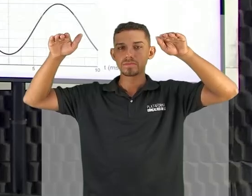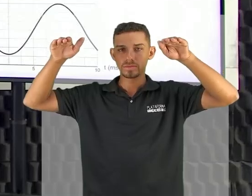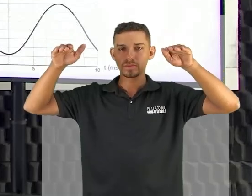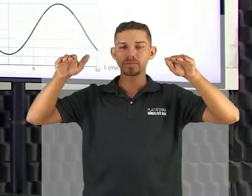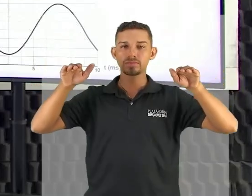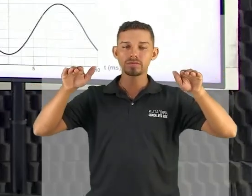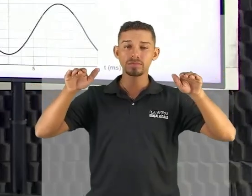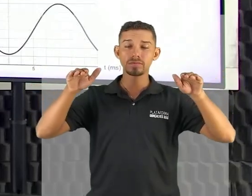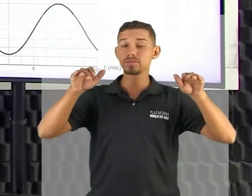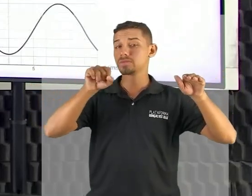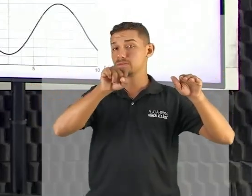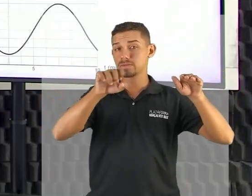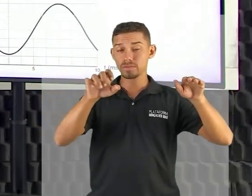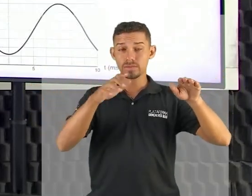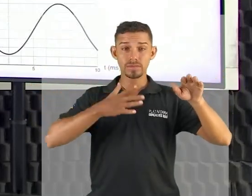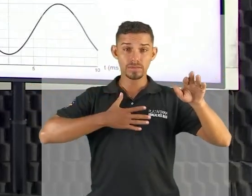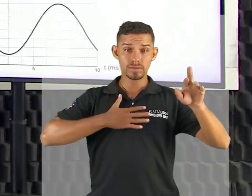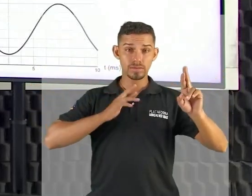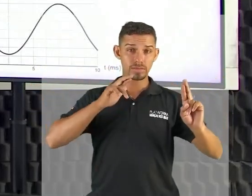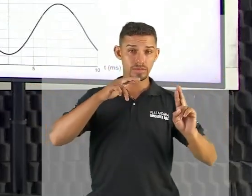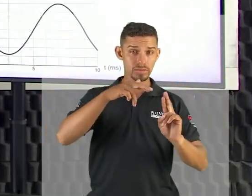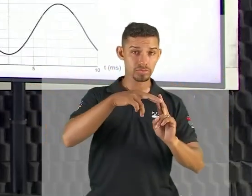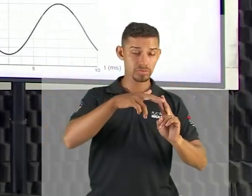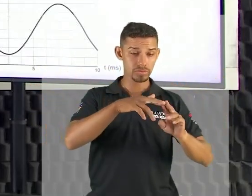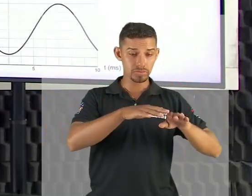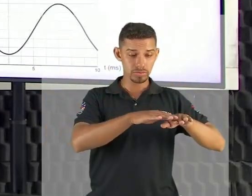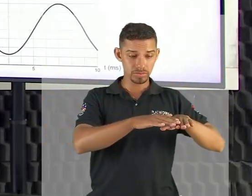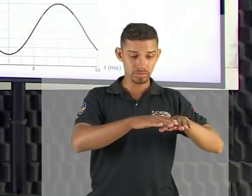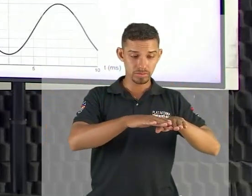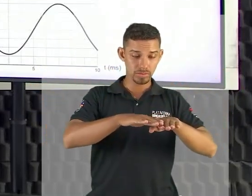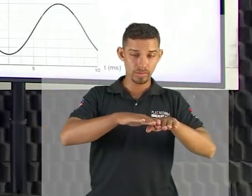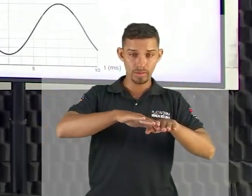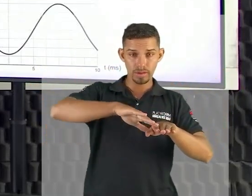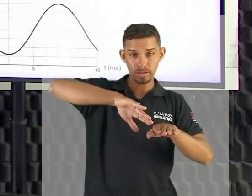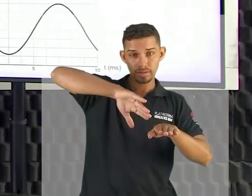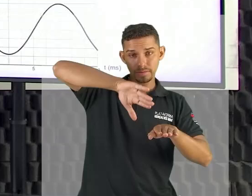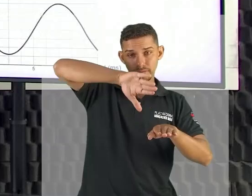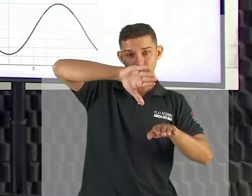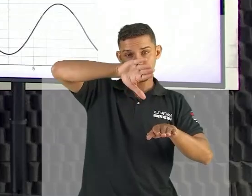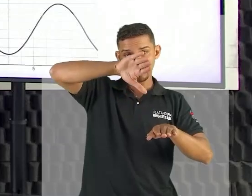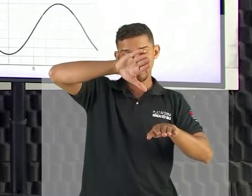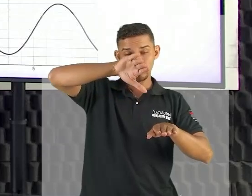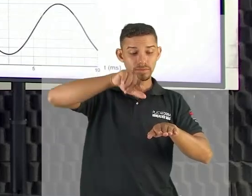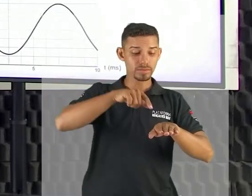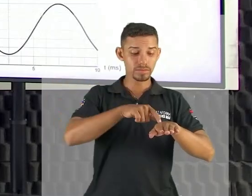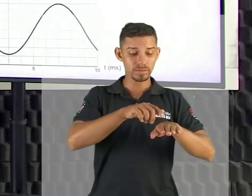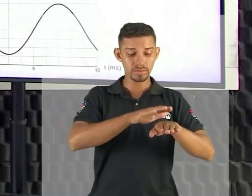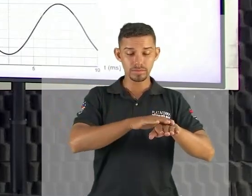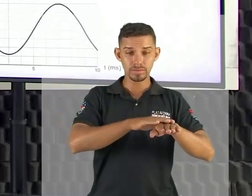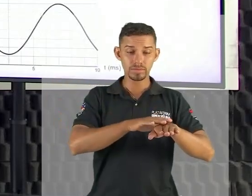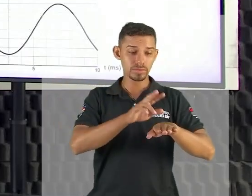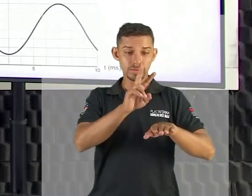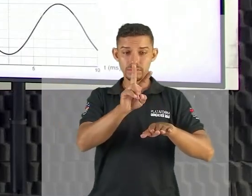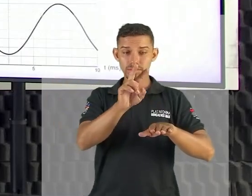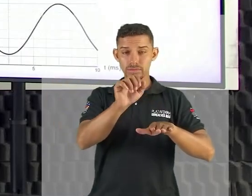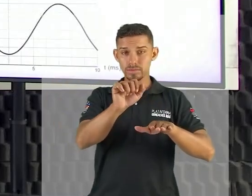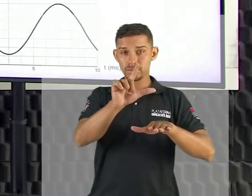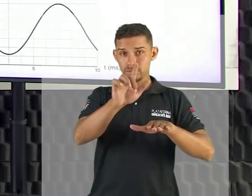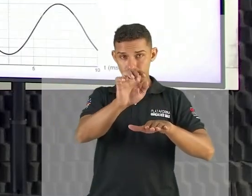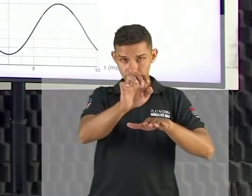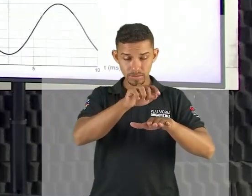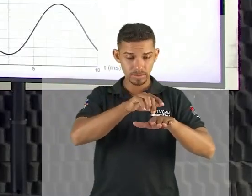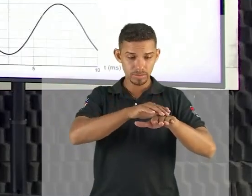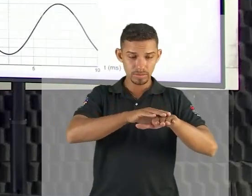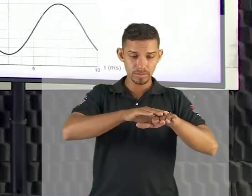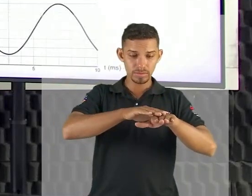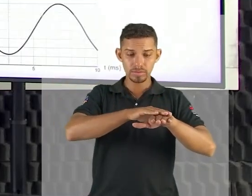novo se a minha referência for começar embaixo se eu vou se eu for analisar a partir do ponto mais baixo